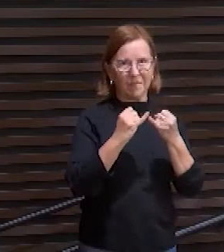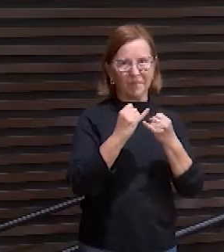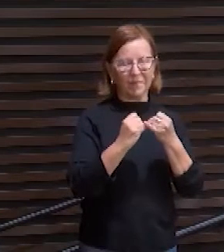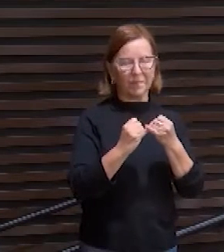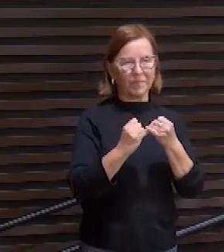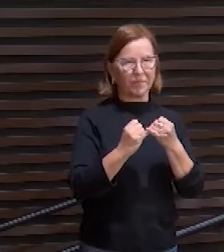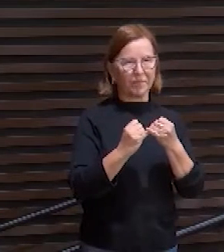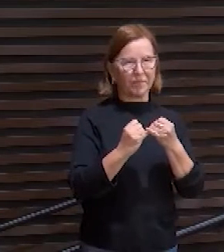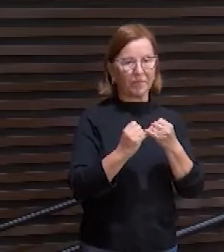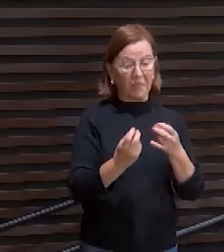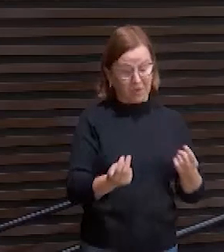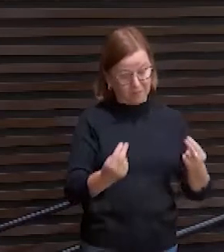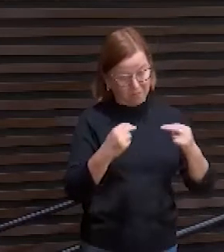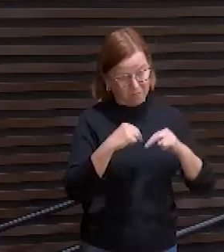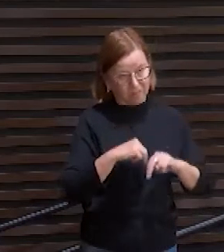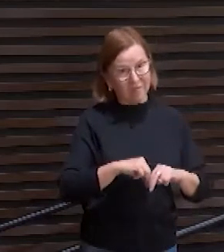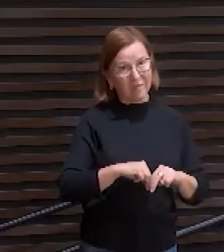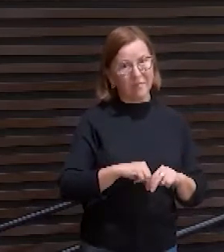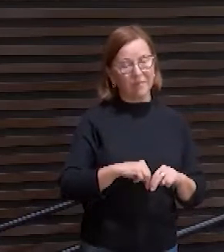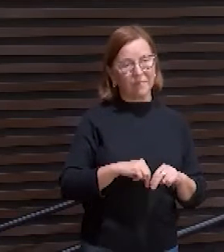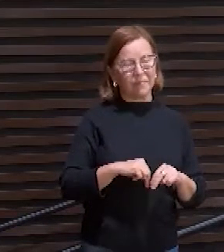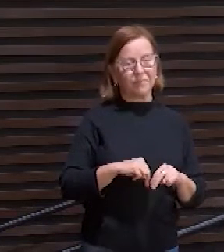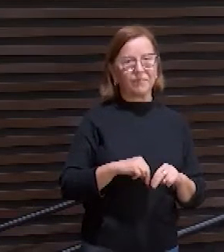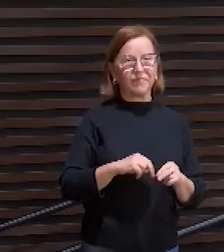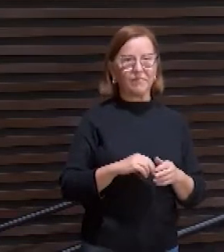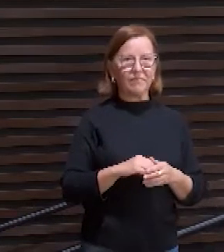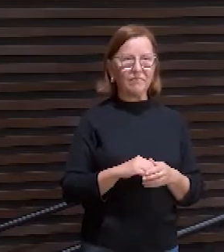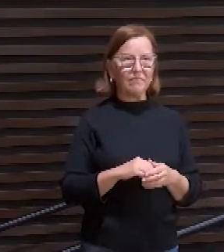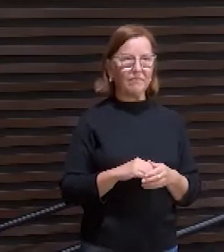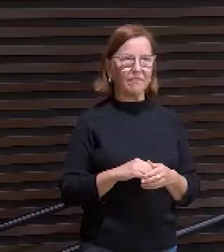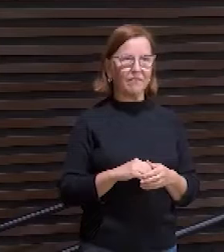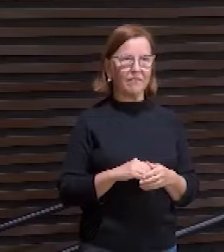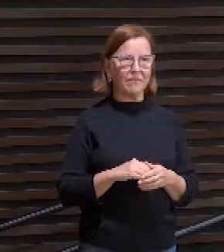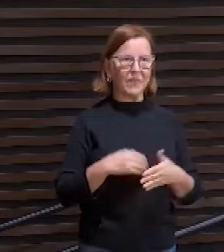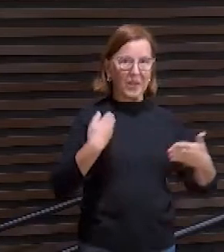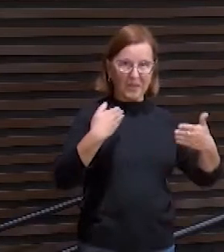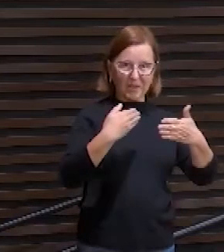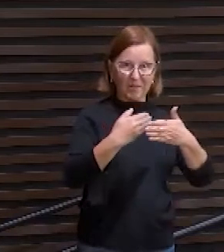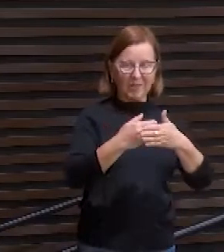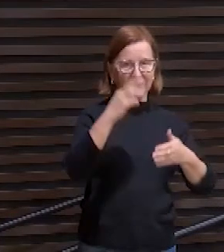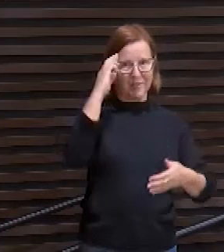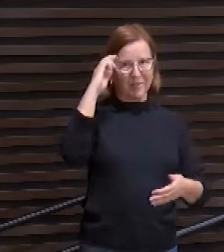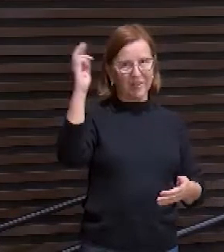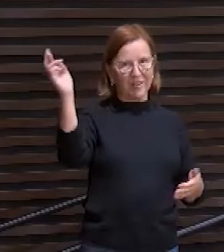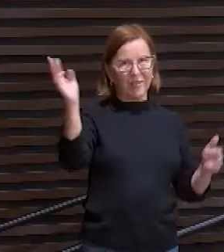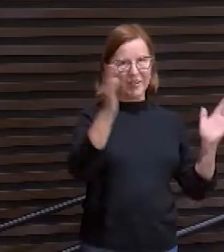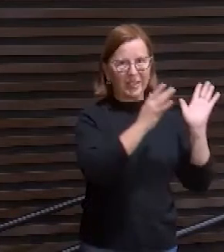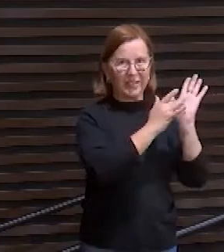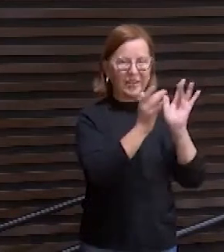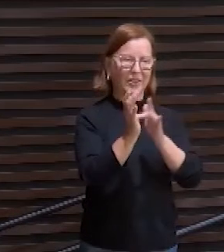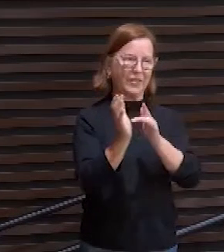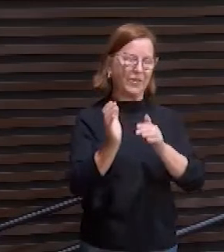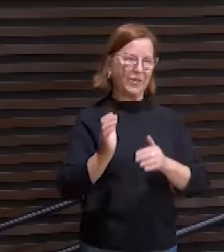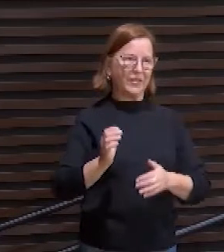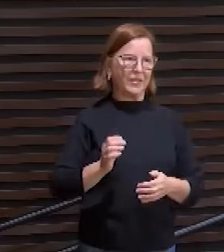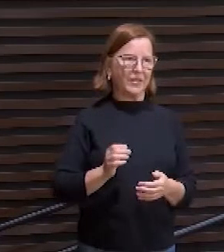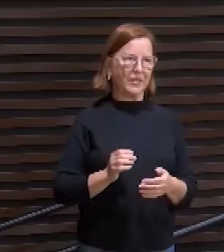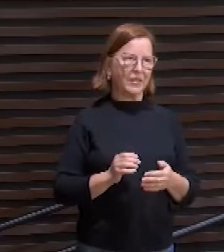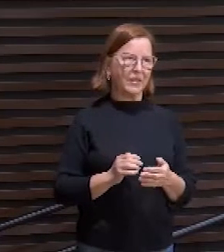aparentemente humilde, ele se aproxima do Senhor Jesus com